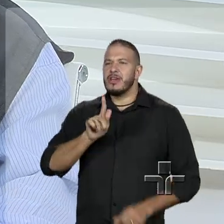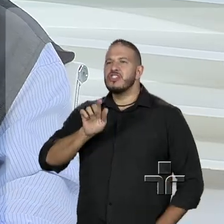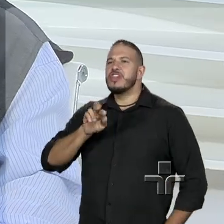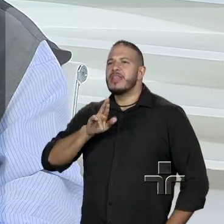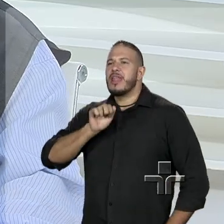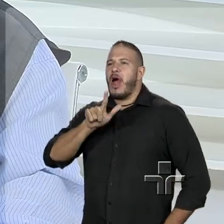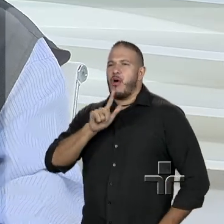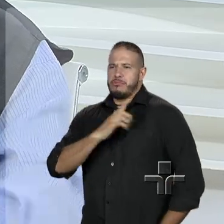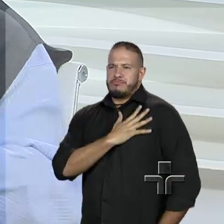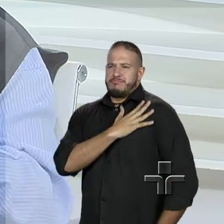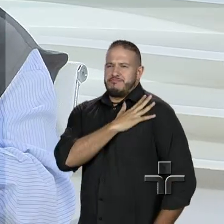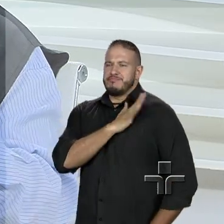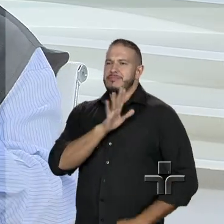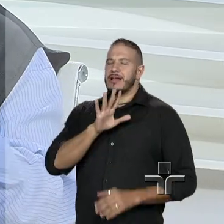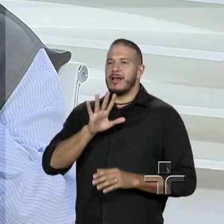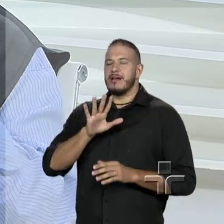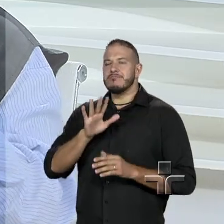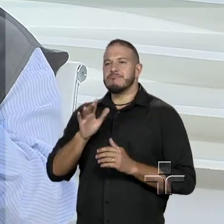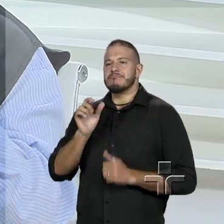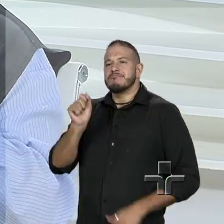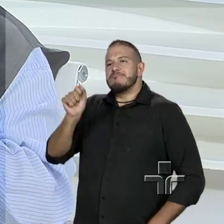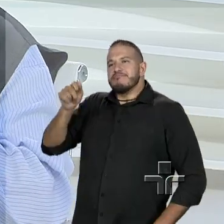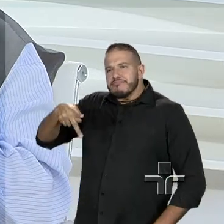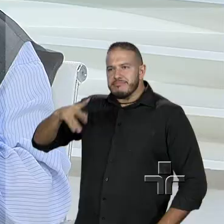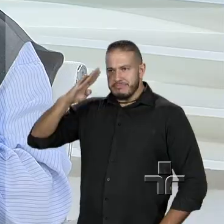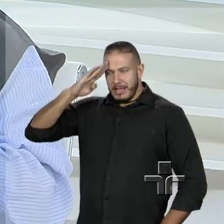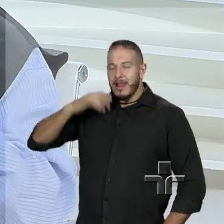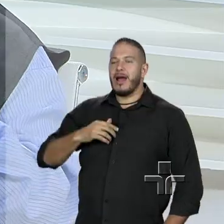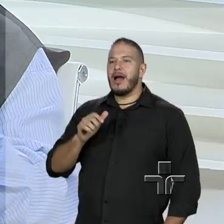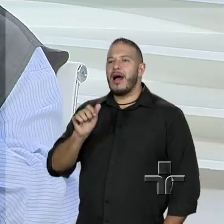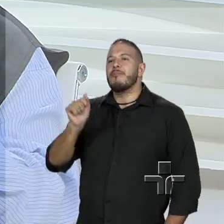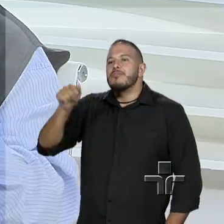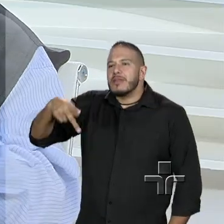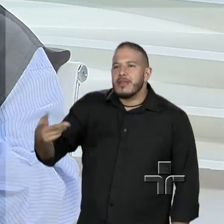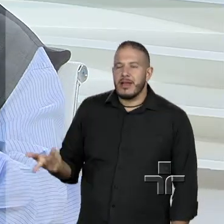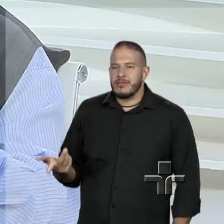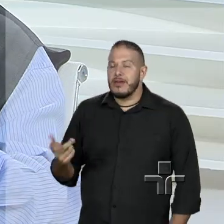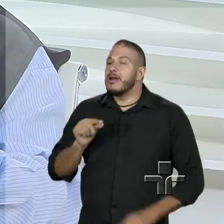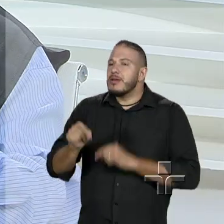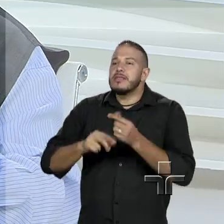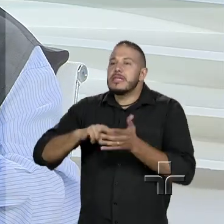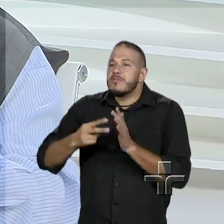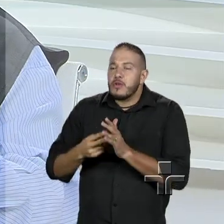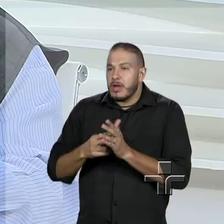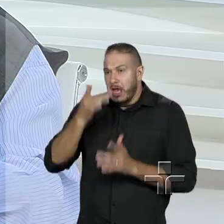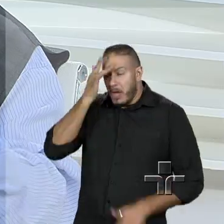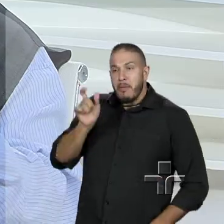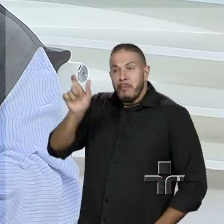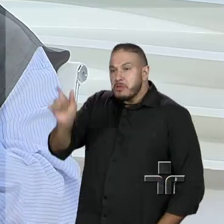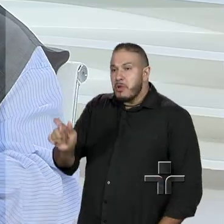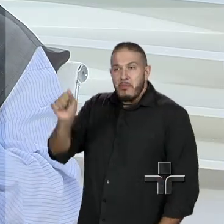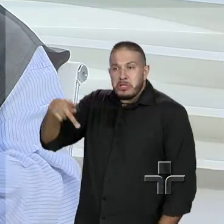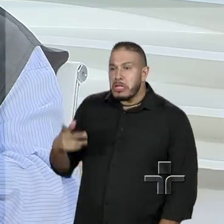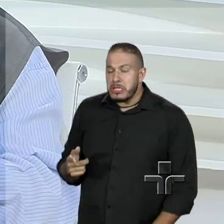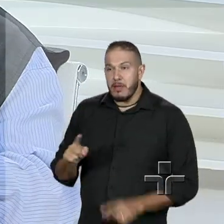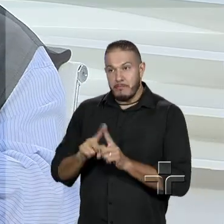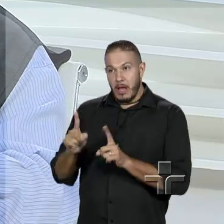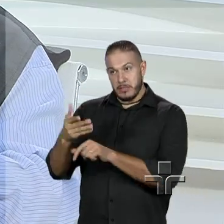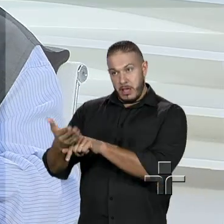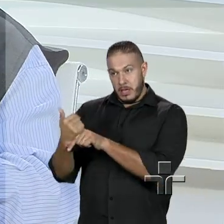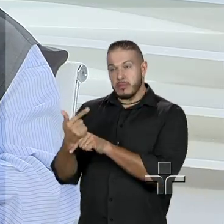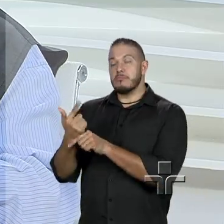reserva? O que é um general na reserva? É um civil desempregado, mas bem